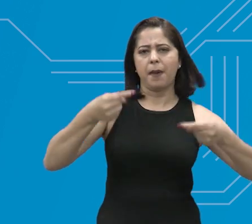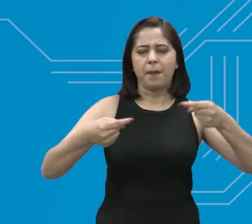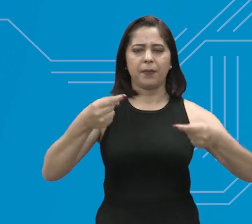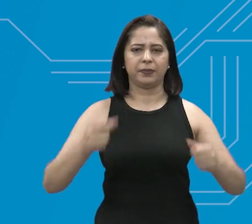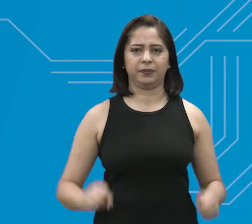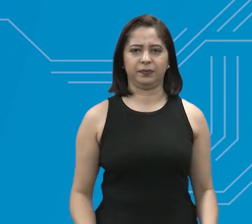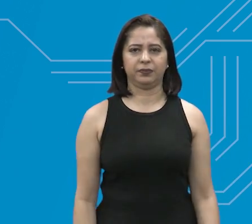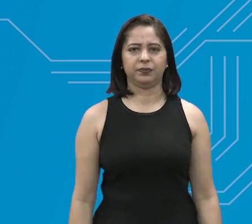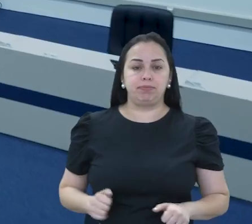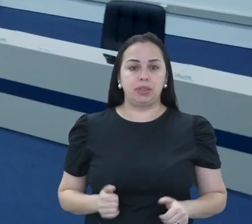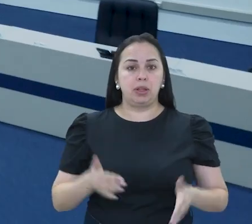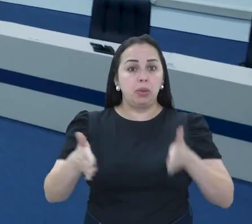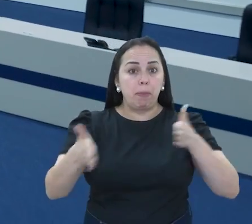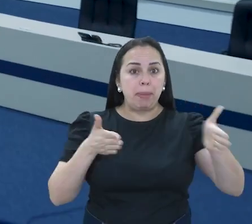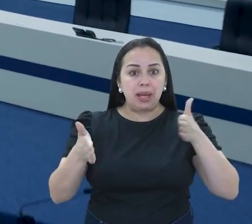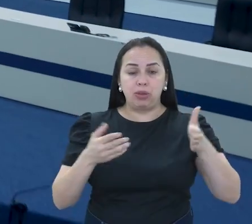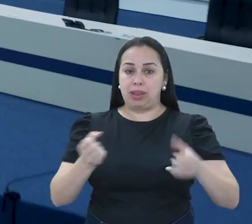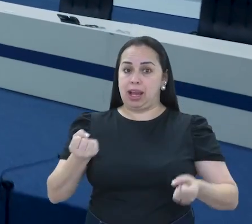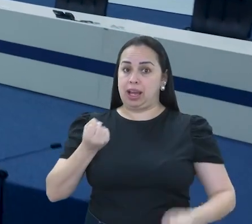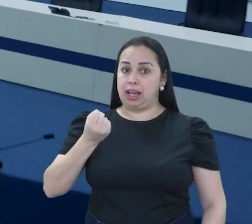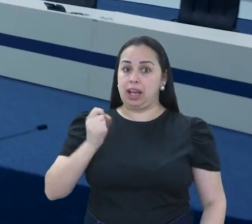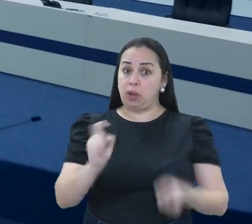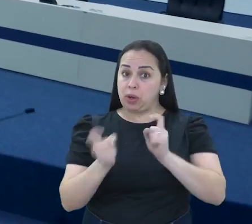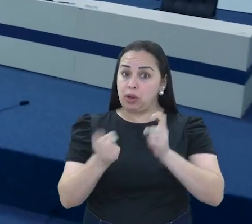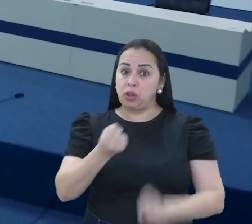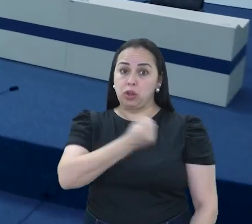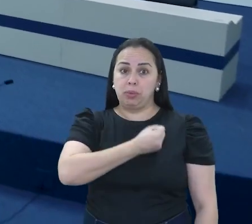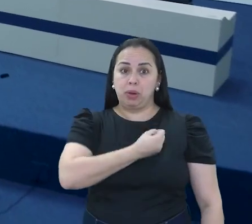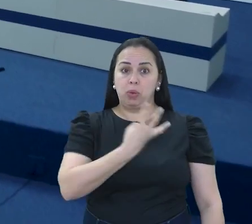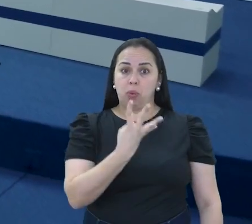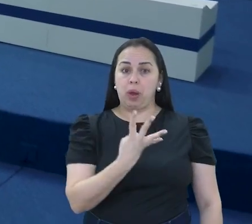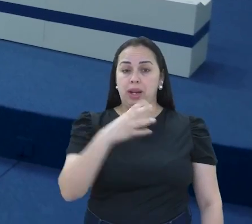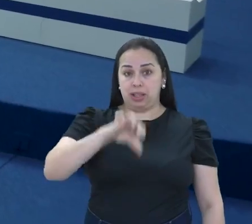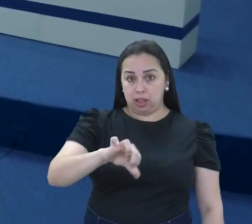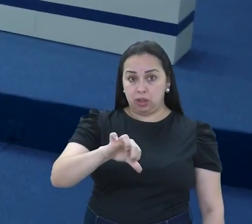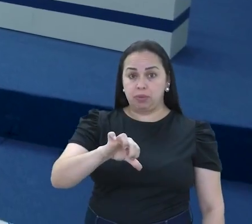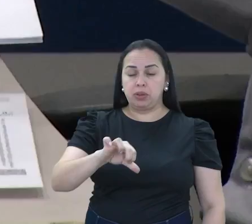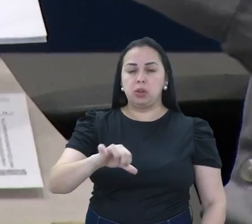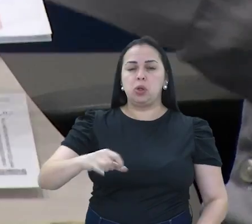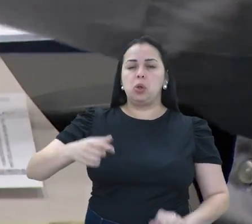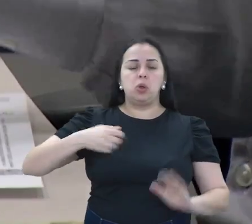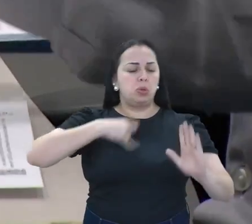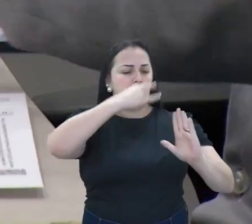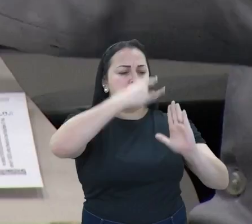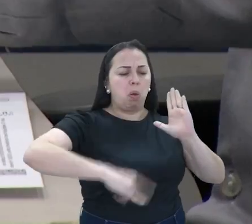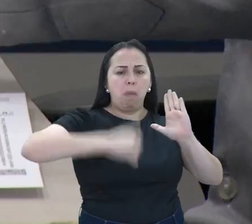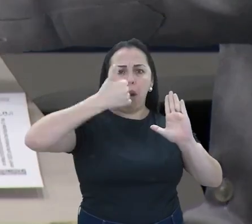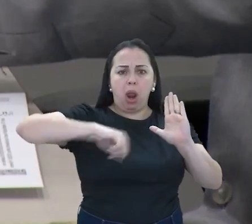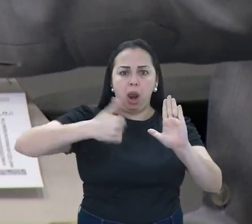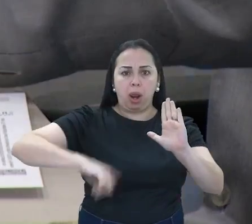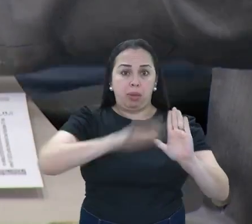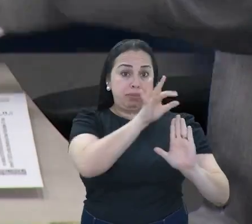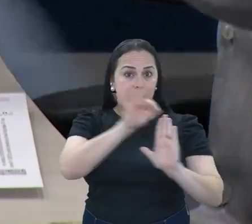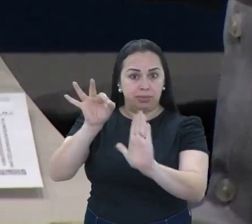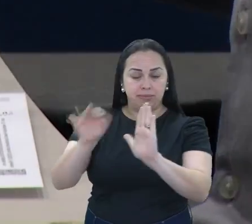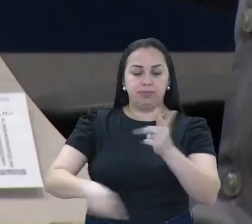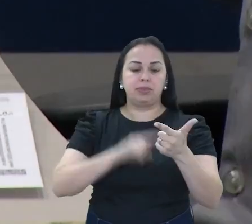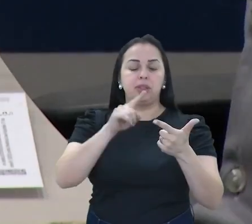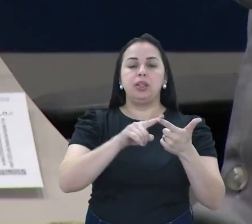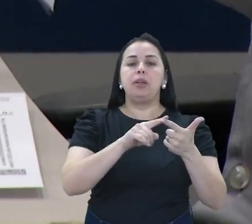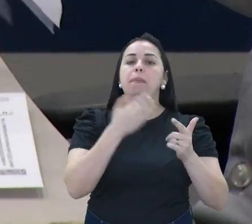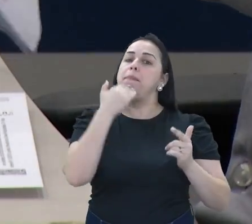pelos parlamentares. Durante a 49ª sessão do ano, os parlamentares apreciaram uma série de documentos